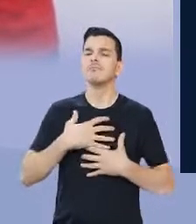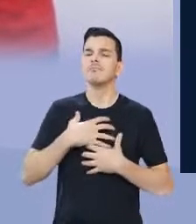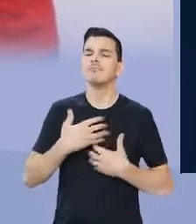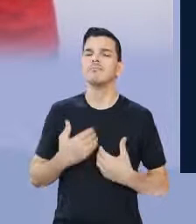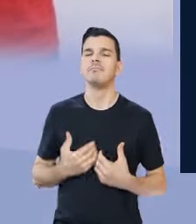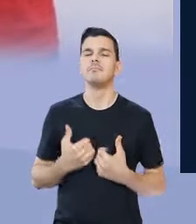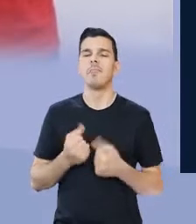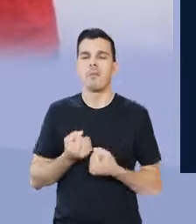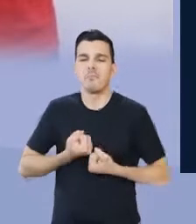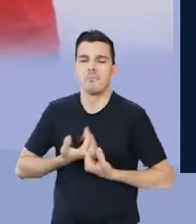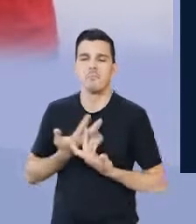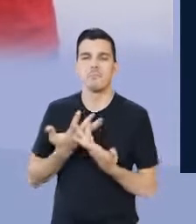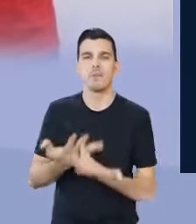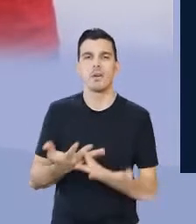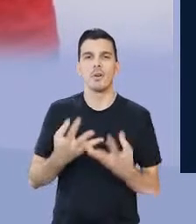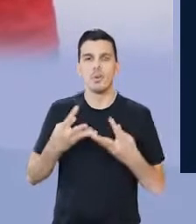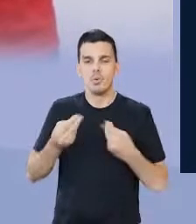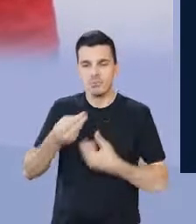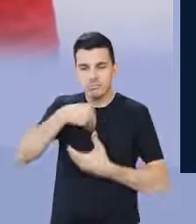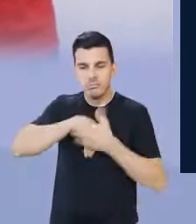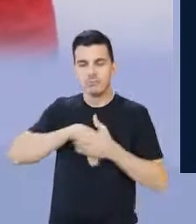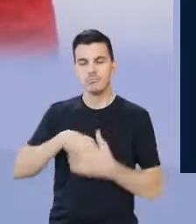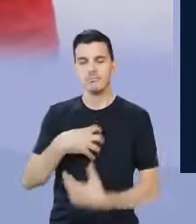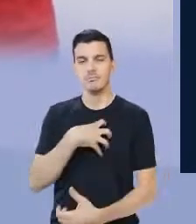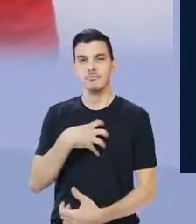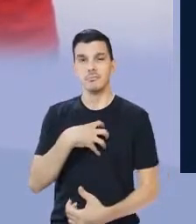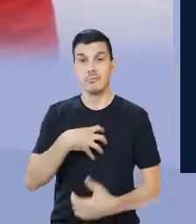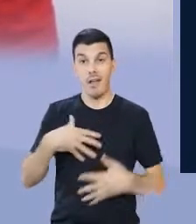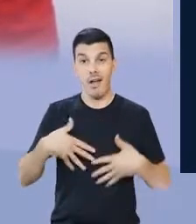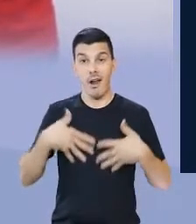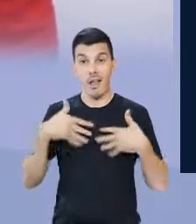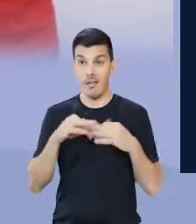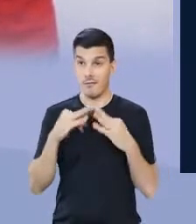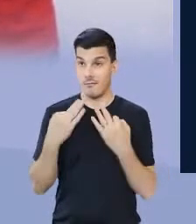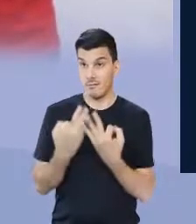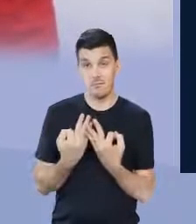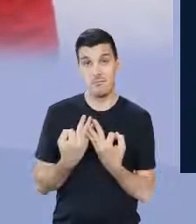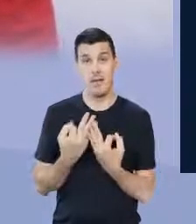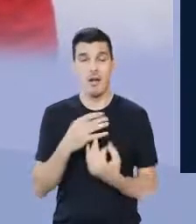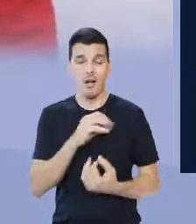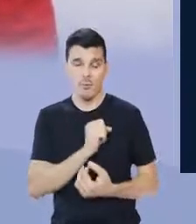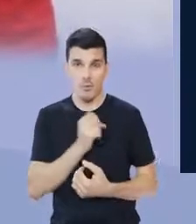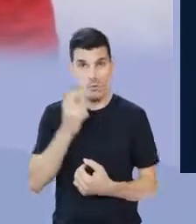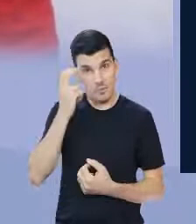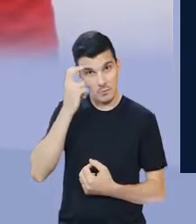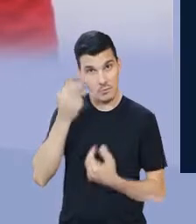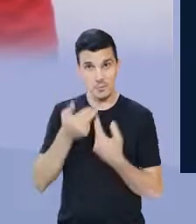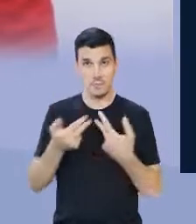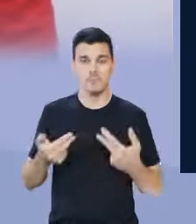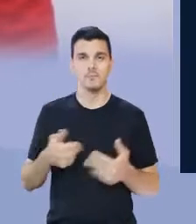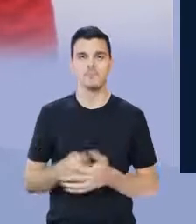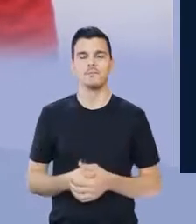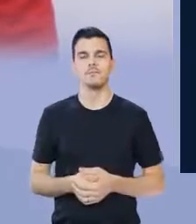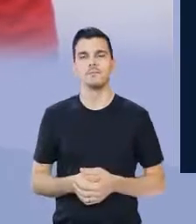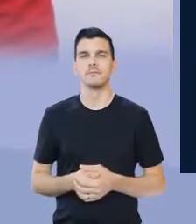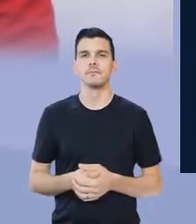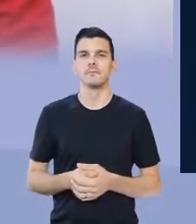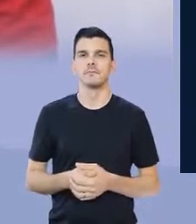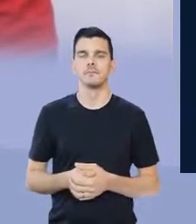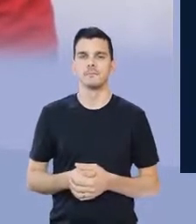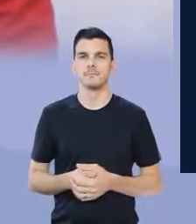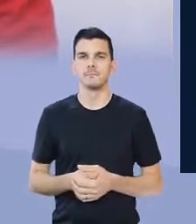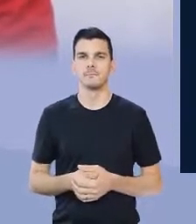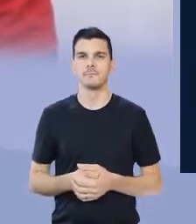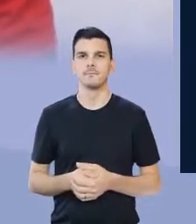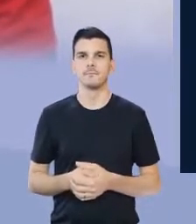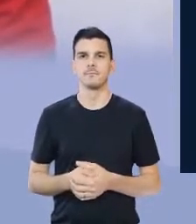dor interna dela, a alegria, a família, o amor, a cultura. She absolutely and resolutely was who she was. Então ela